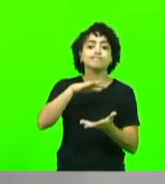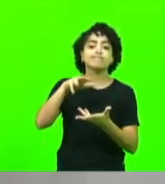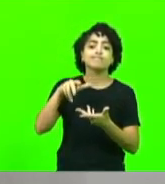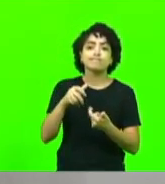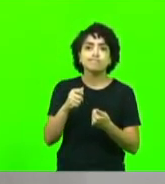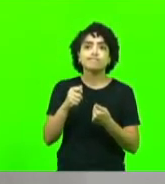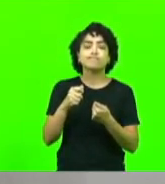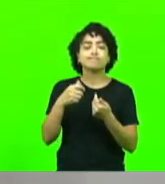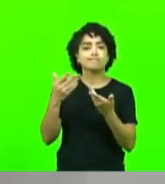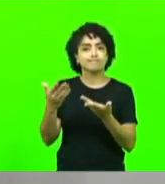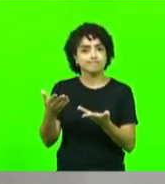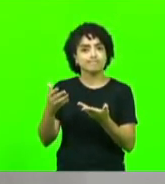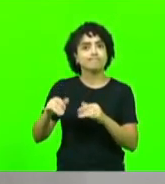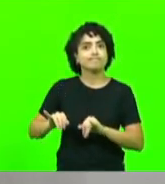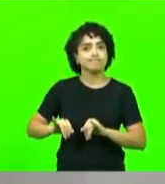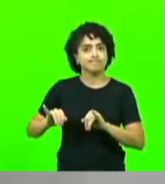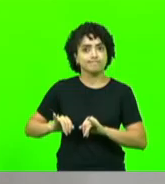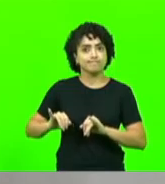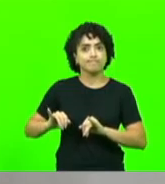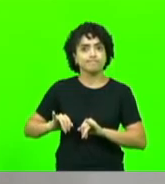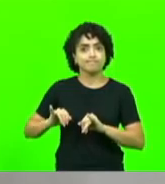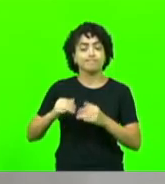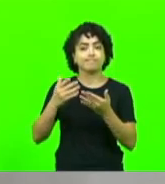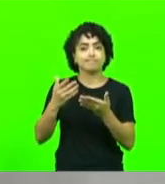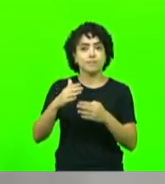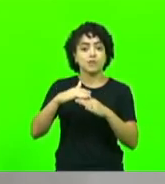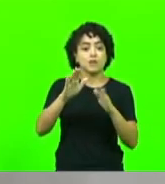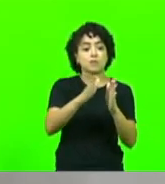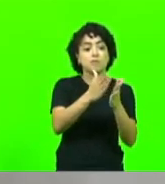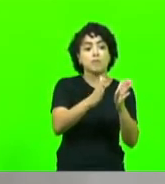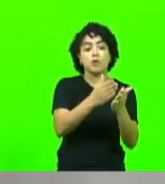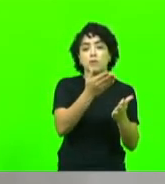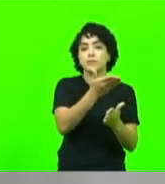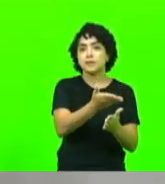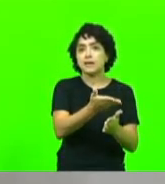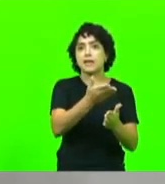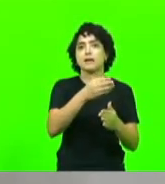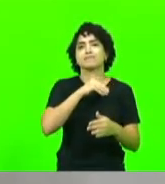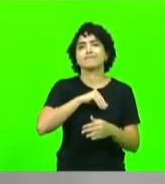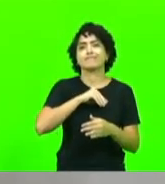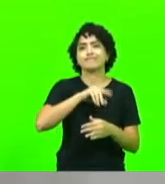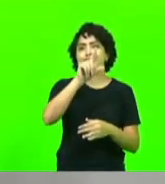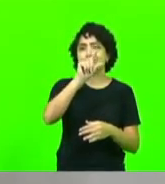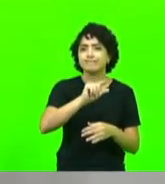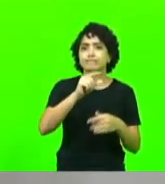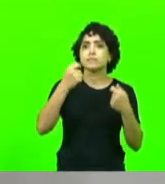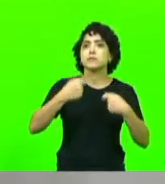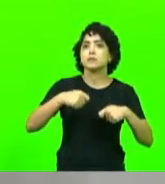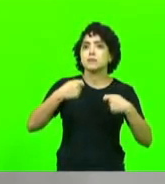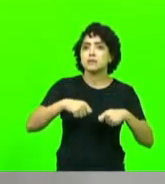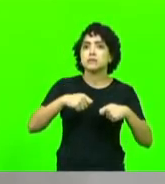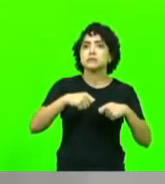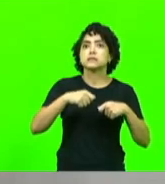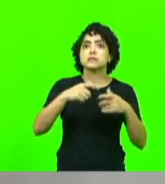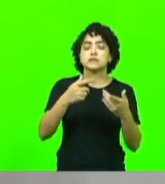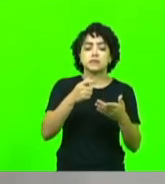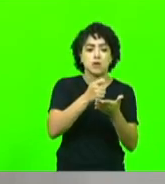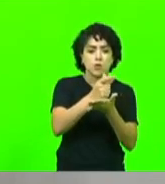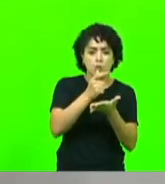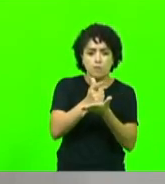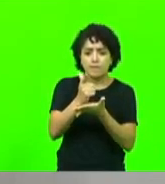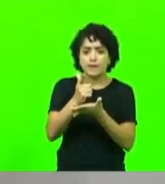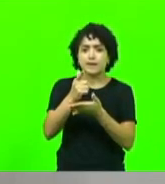sobrando, né, na conta do mais pobre, daquela pessoa que ganha menos, que precisa chegar no final do mês, comprar um botijão